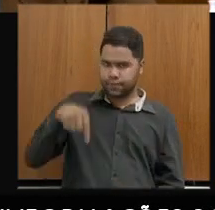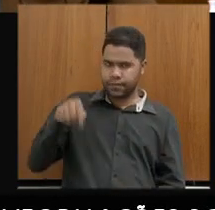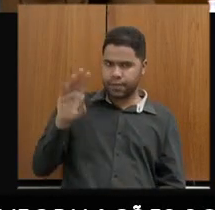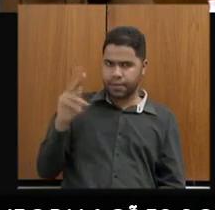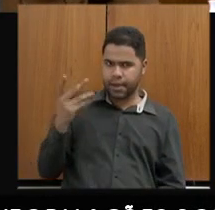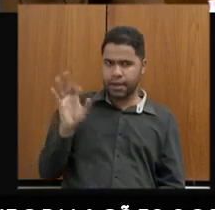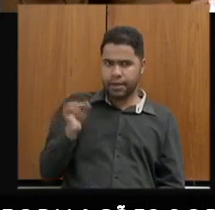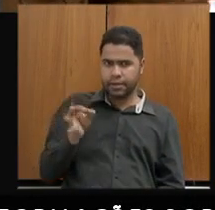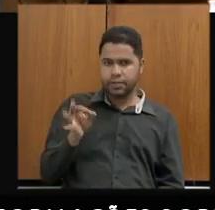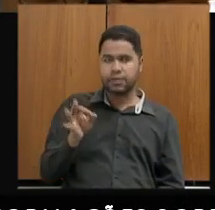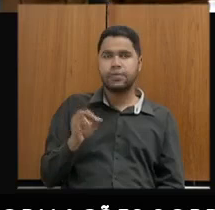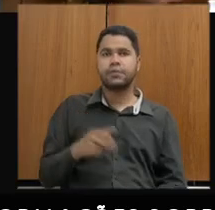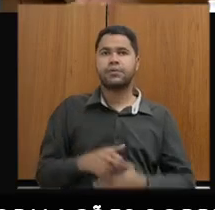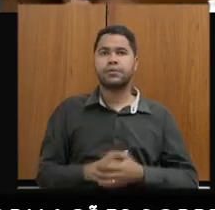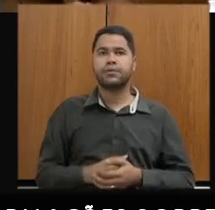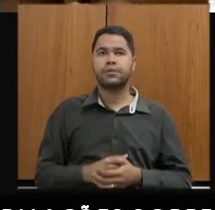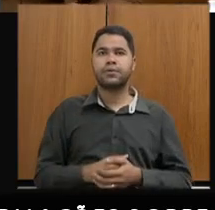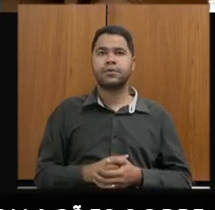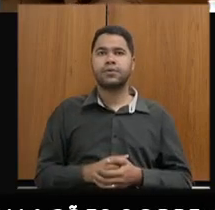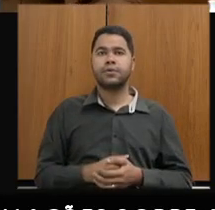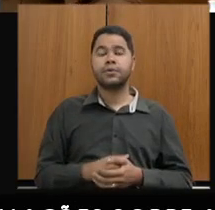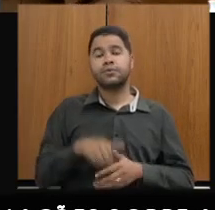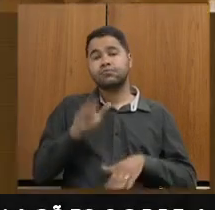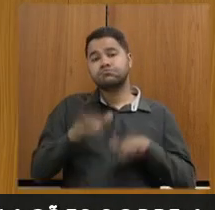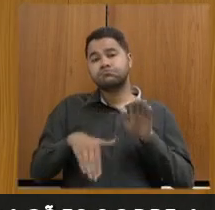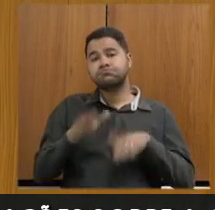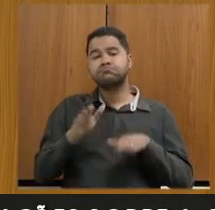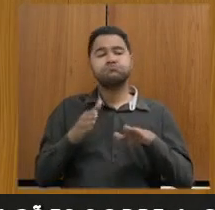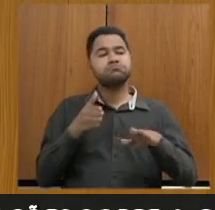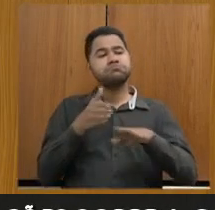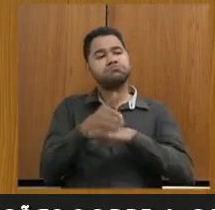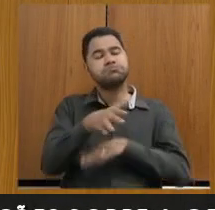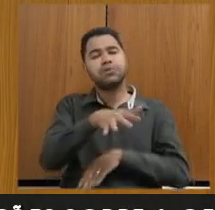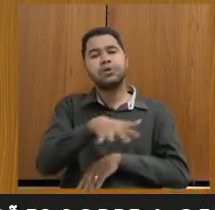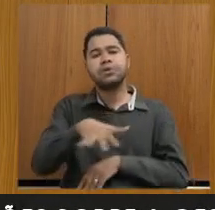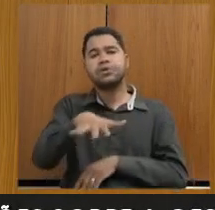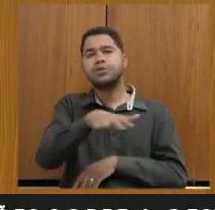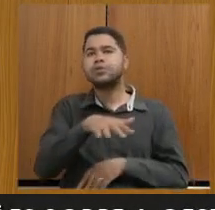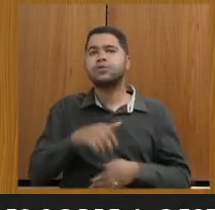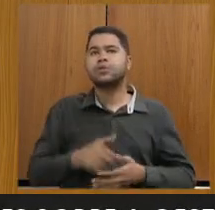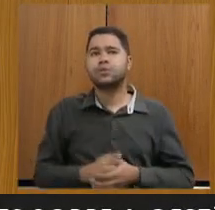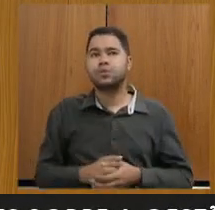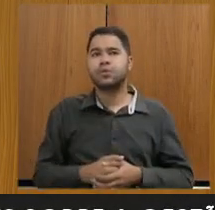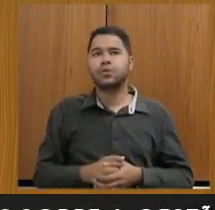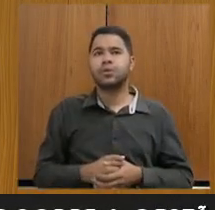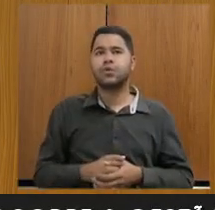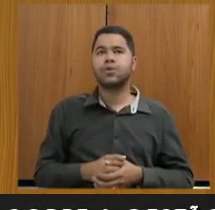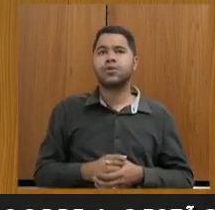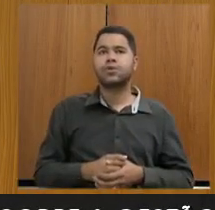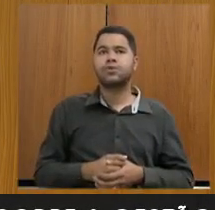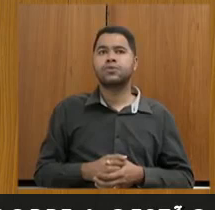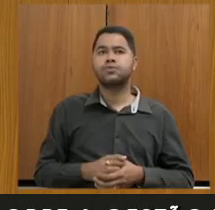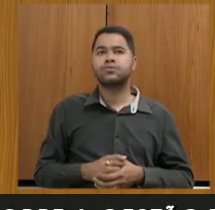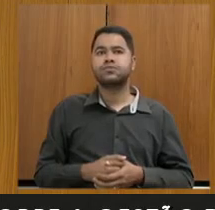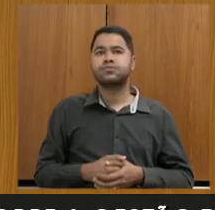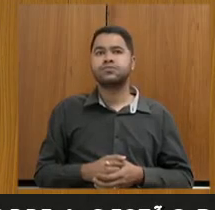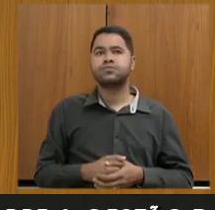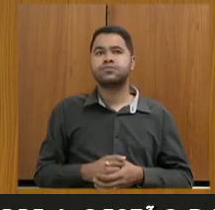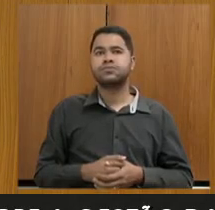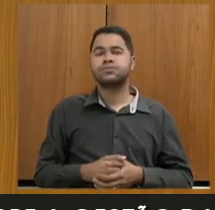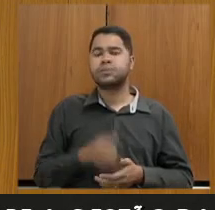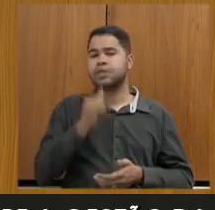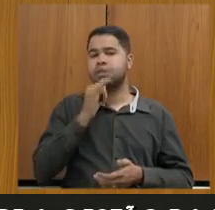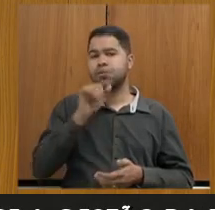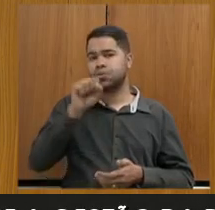Horizonte mesmo o seu pai não a região por exemplo lá do Sul vai lá